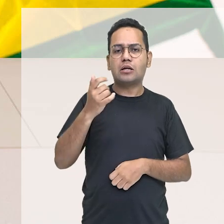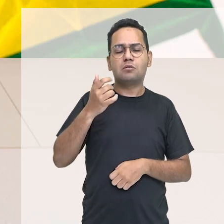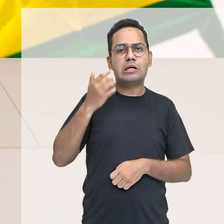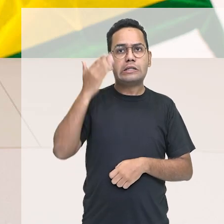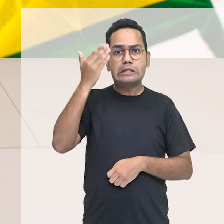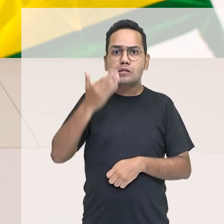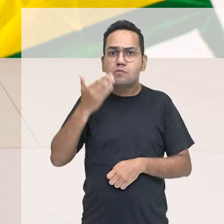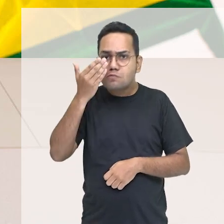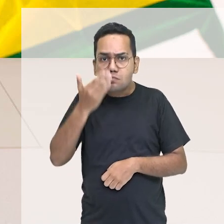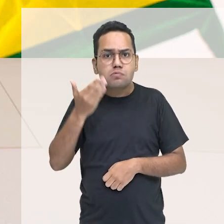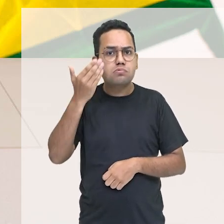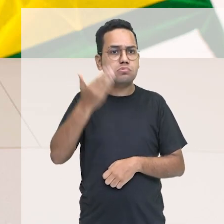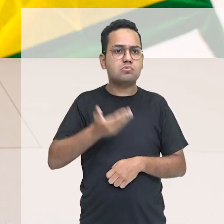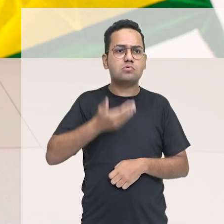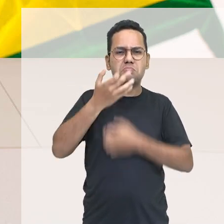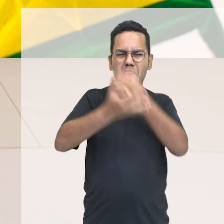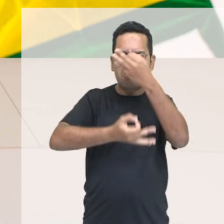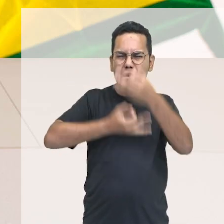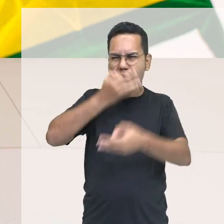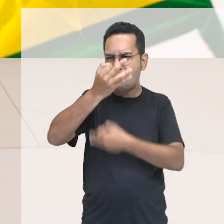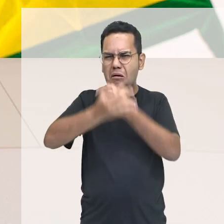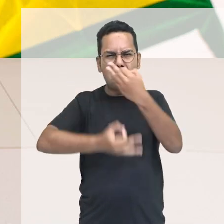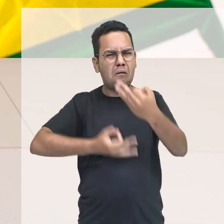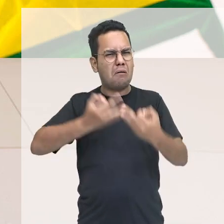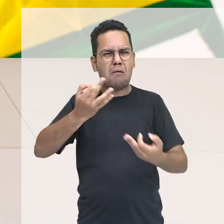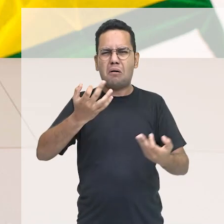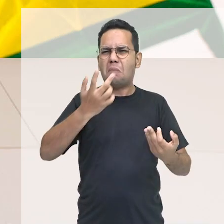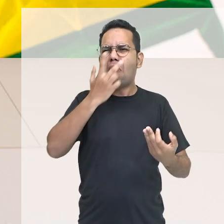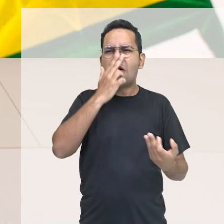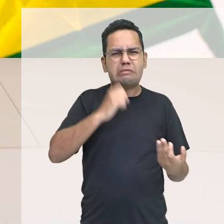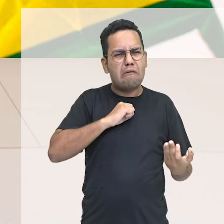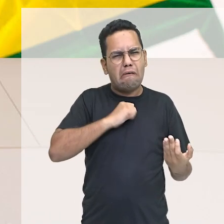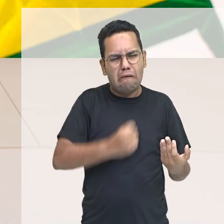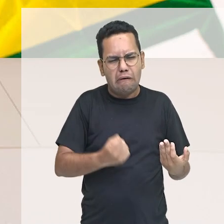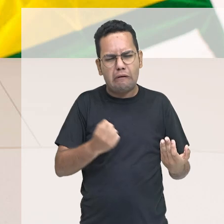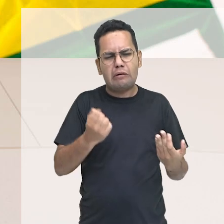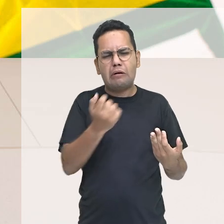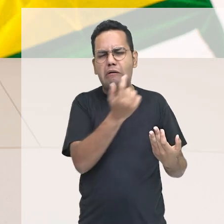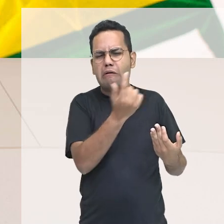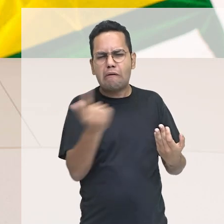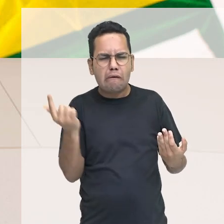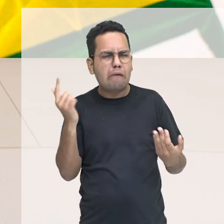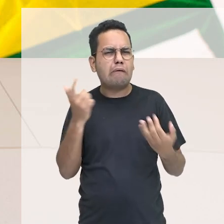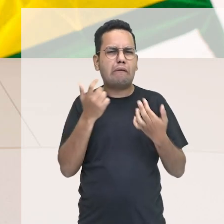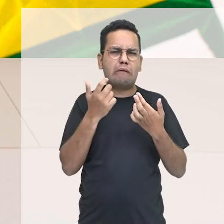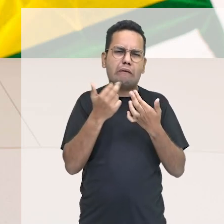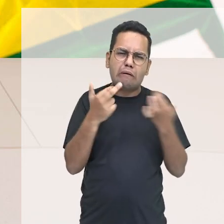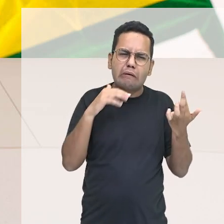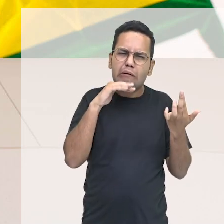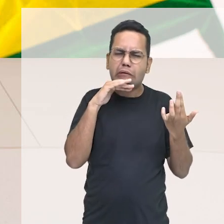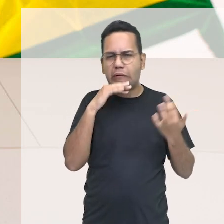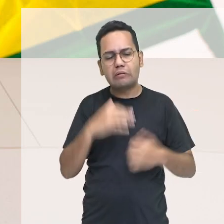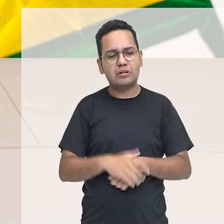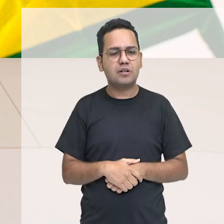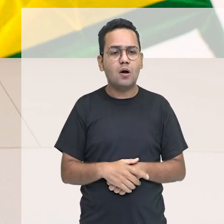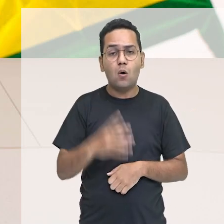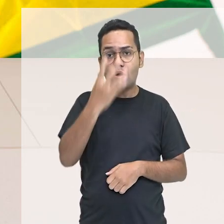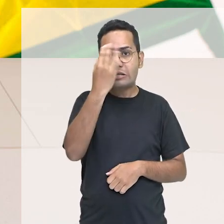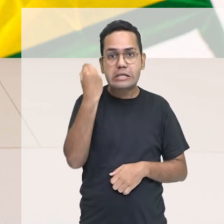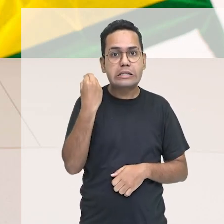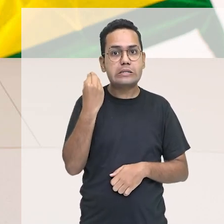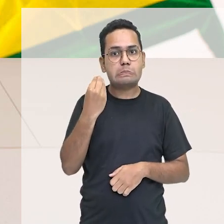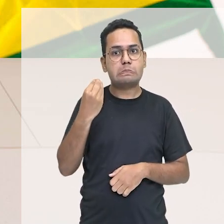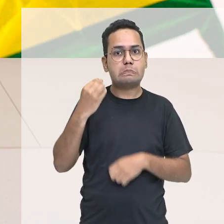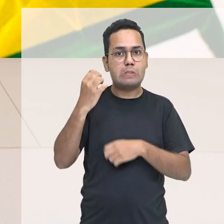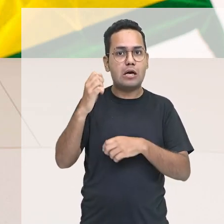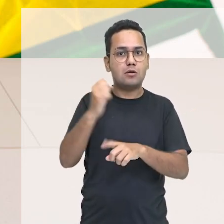ódio, negligência, e tem mais coisas aí que não fazem bem à sociedade, porque também